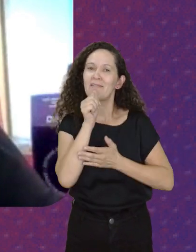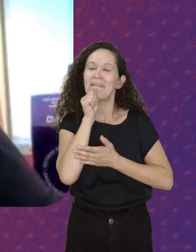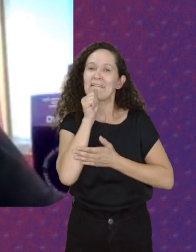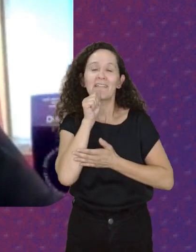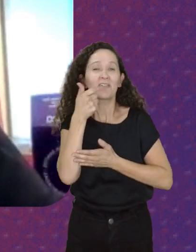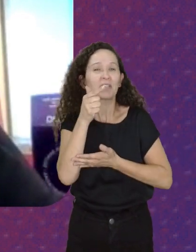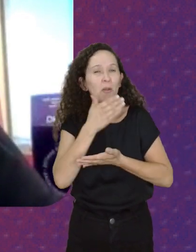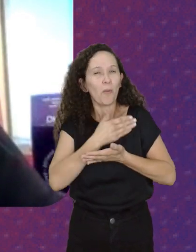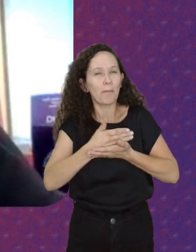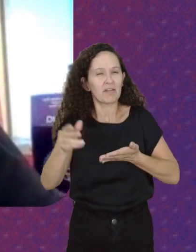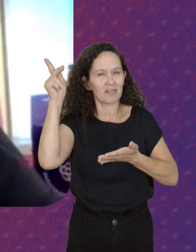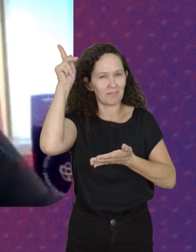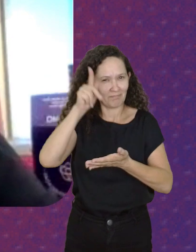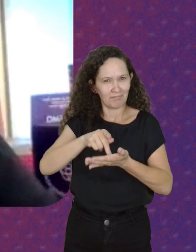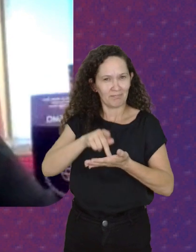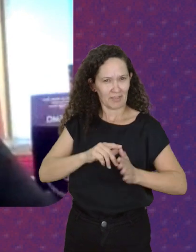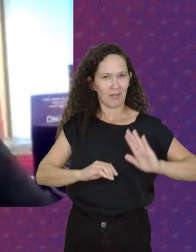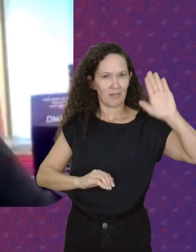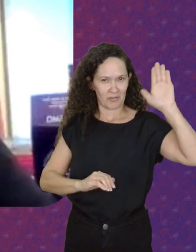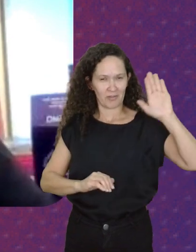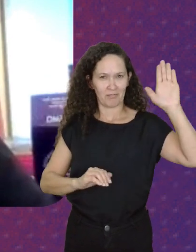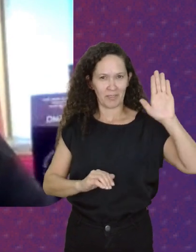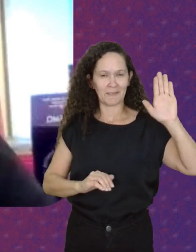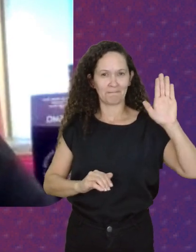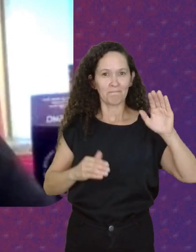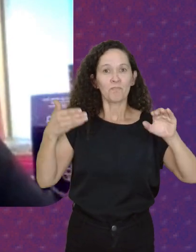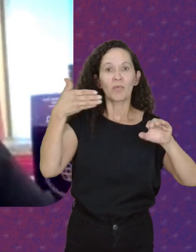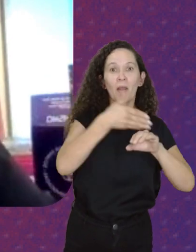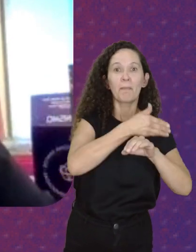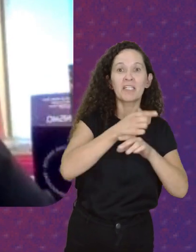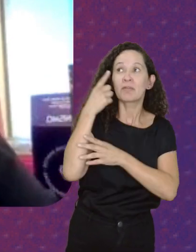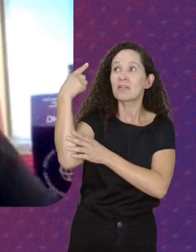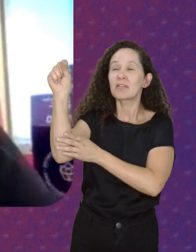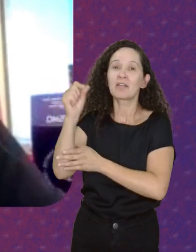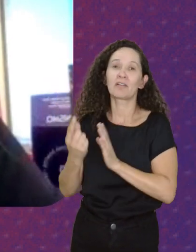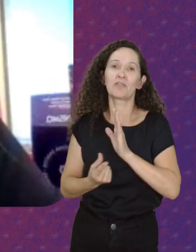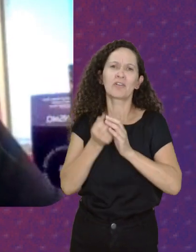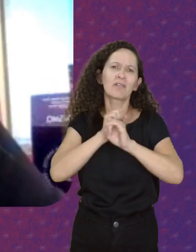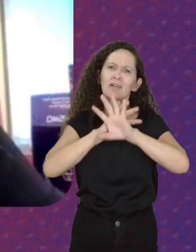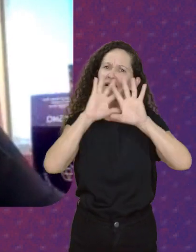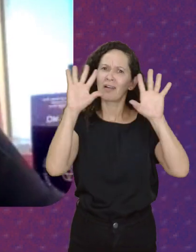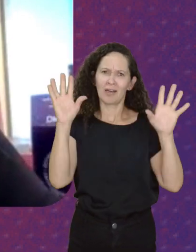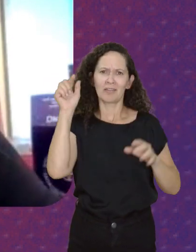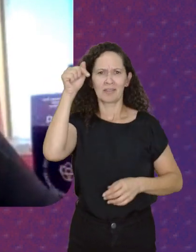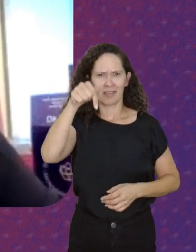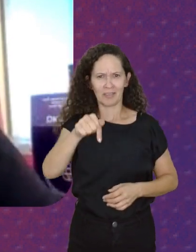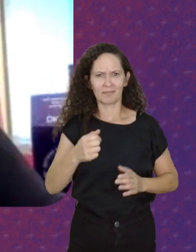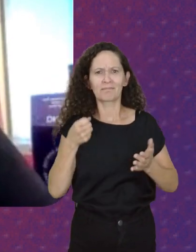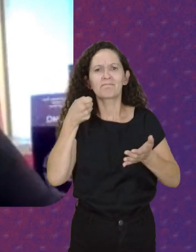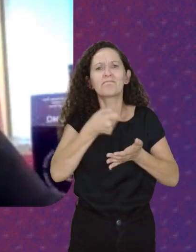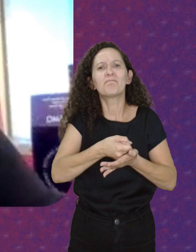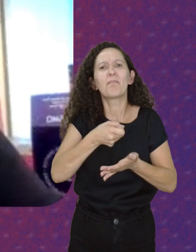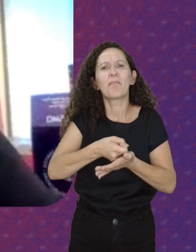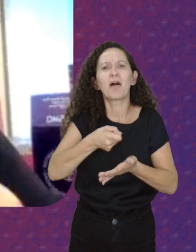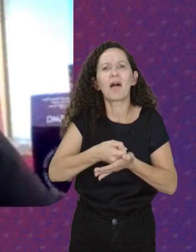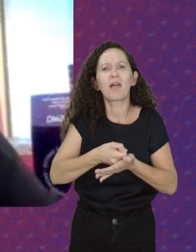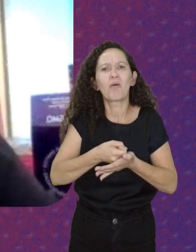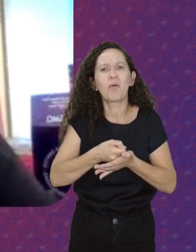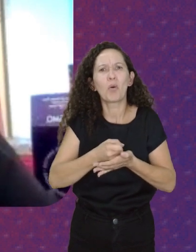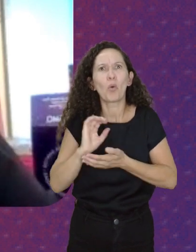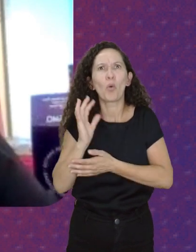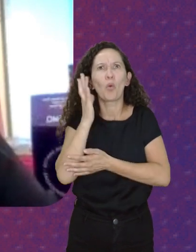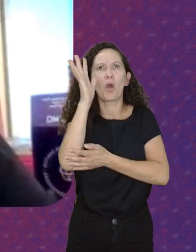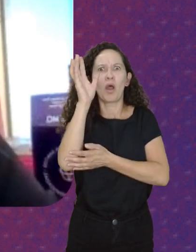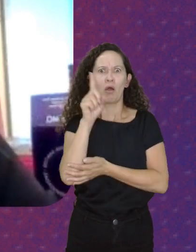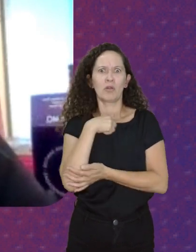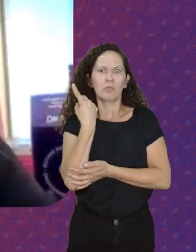a campanha oficial, a entrada e a saída do dinheiro. Então, o que fica muito evidente de gasto estratosférico é que vai